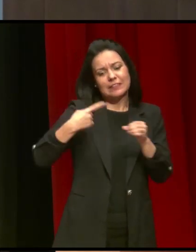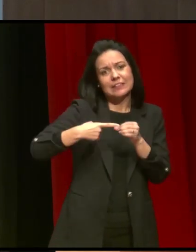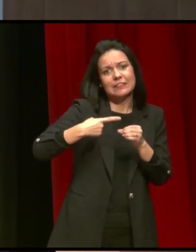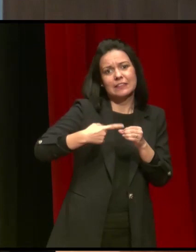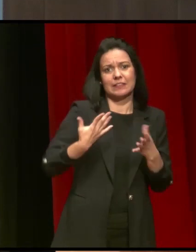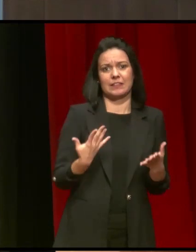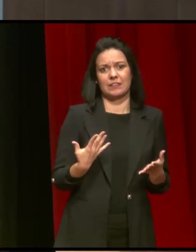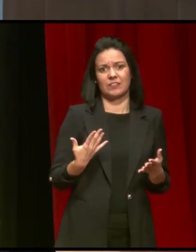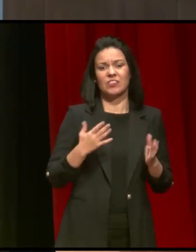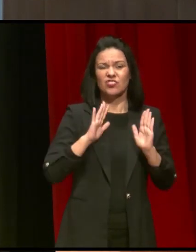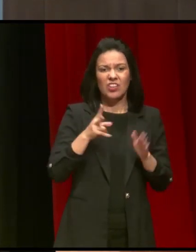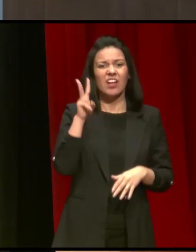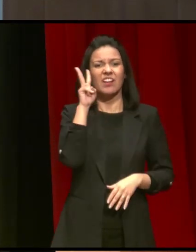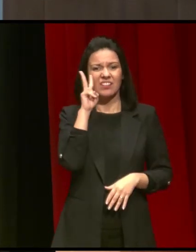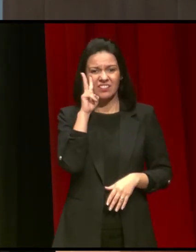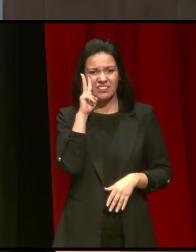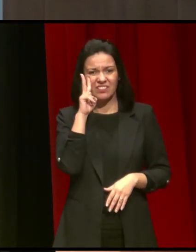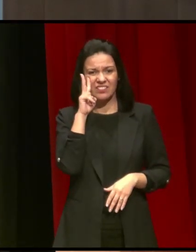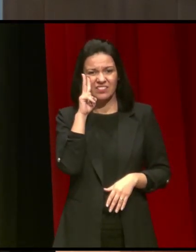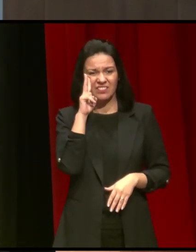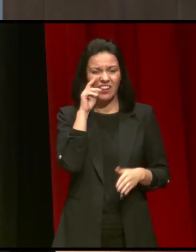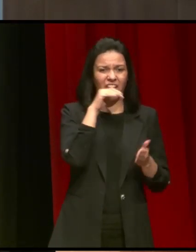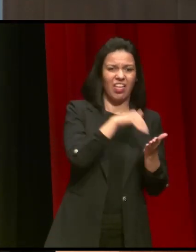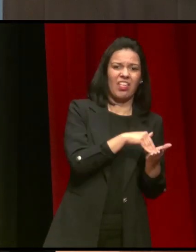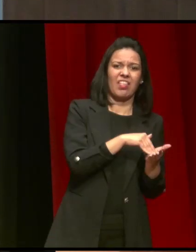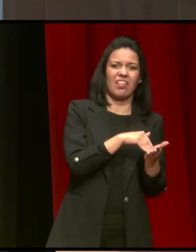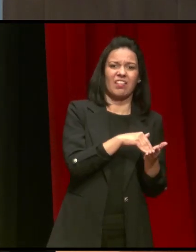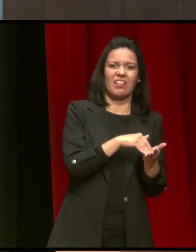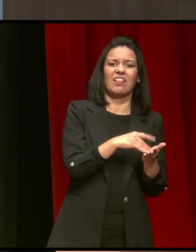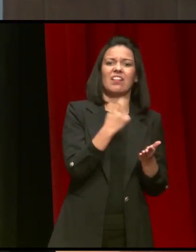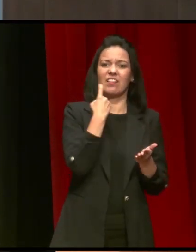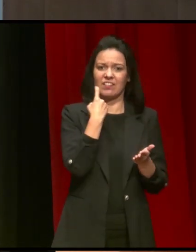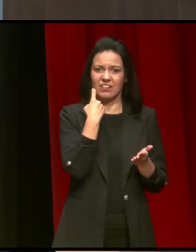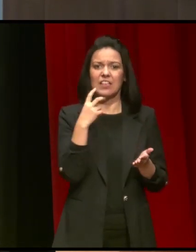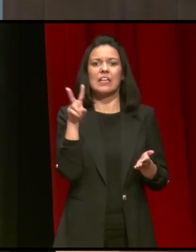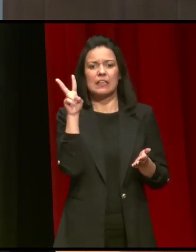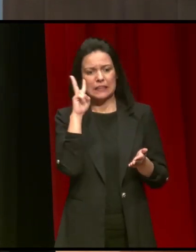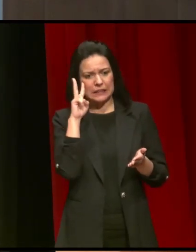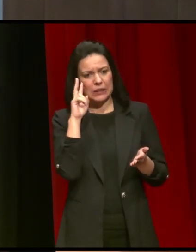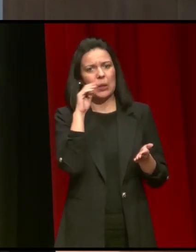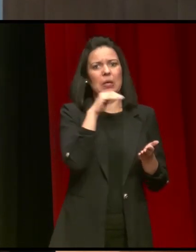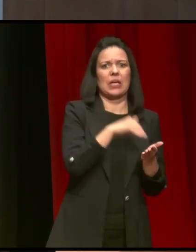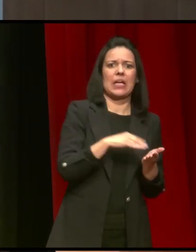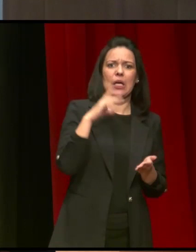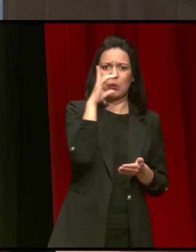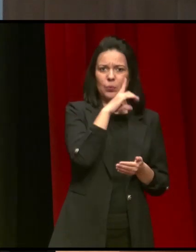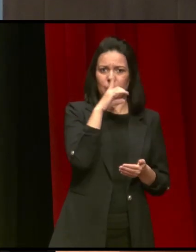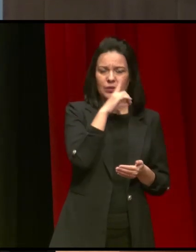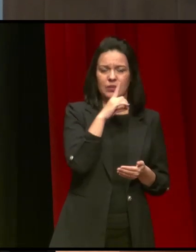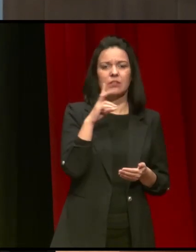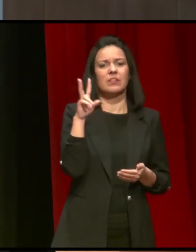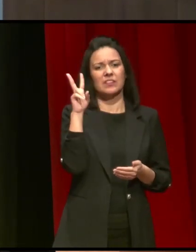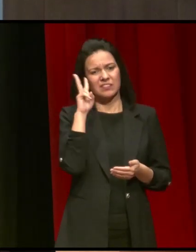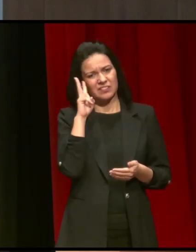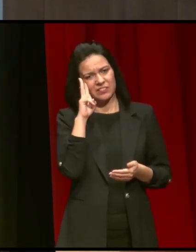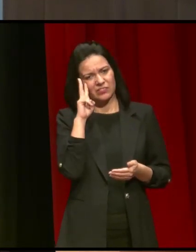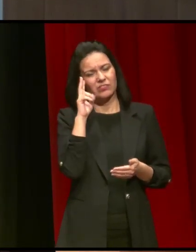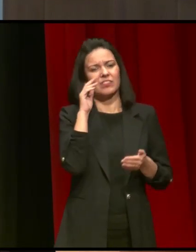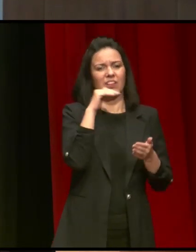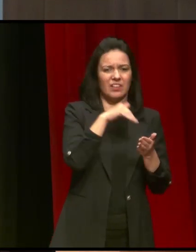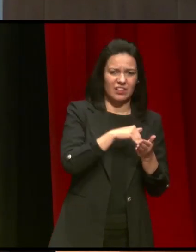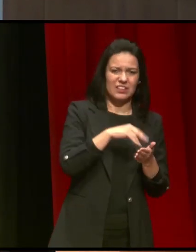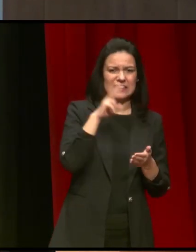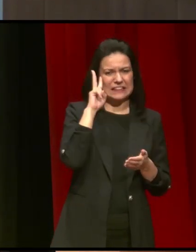estou de segunda a sexta, de segunda a domingo, de segunda a segunda, dentro dessa casa. Ninguém me leva para lugar nenhum.